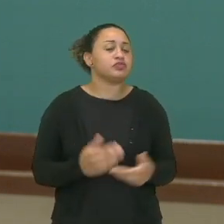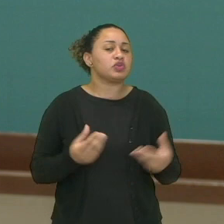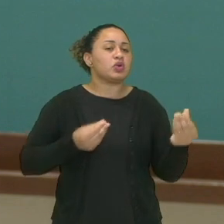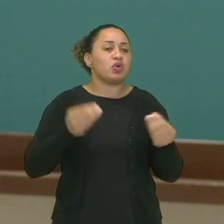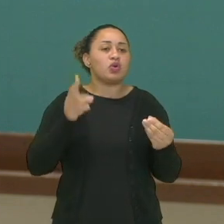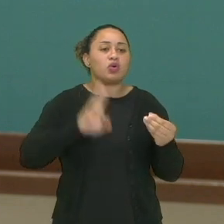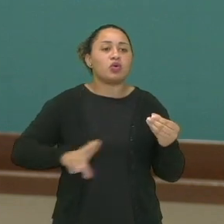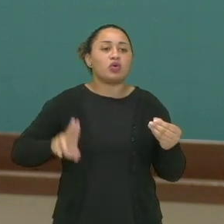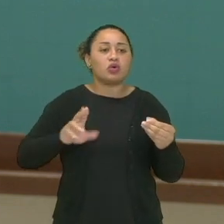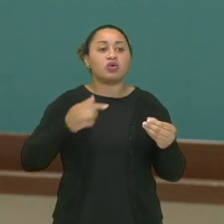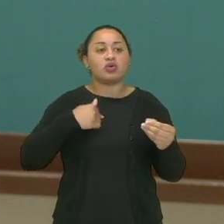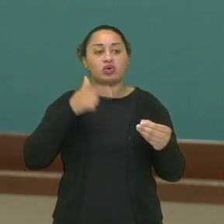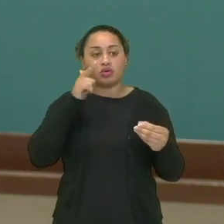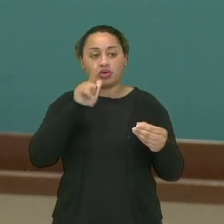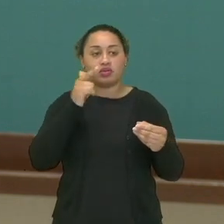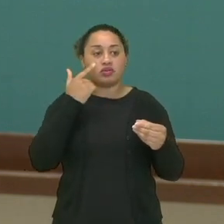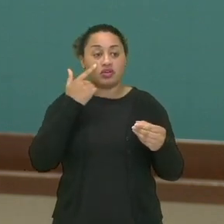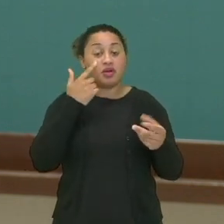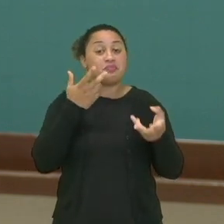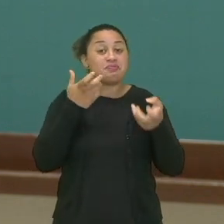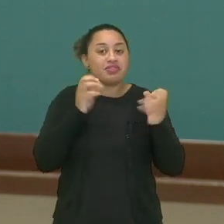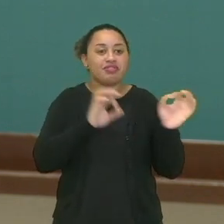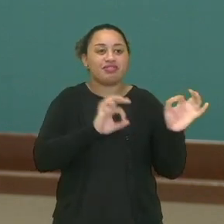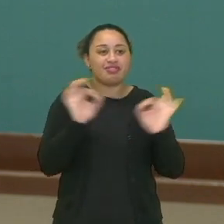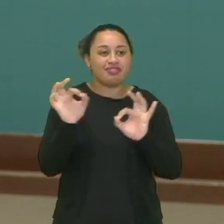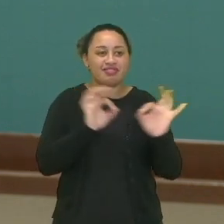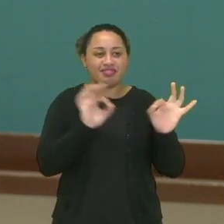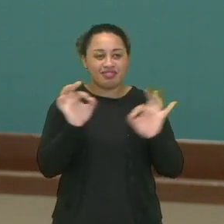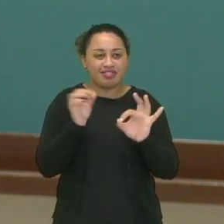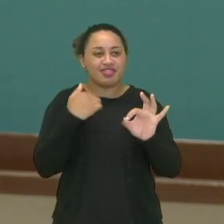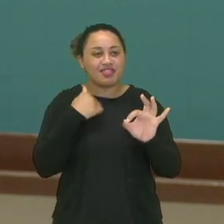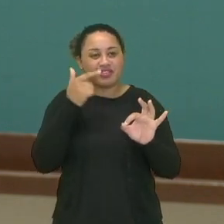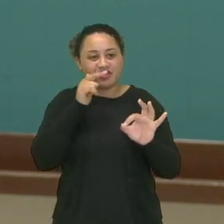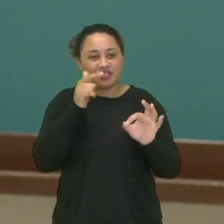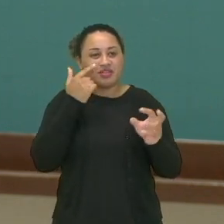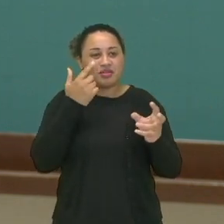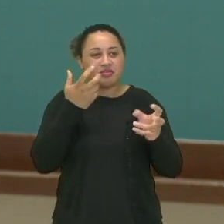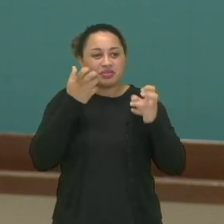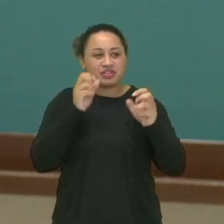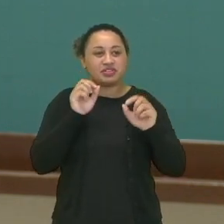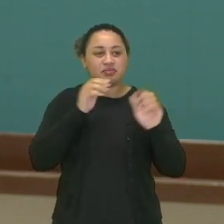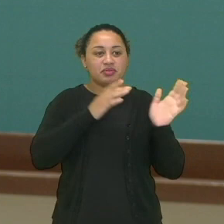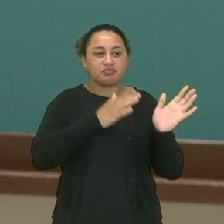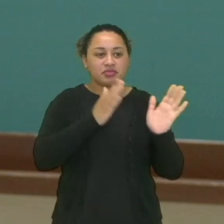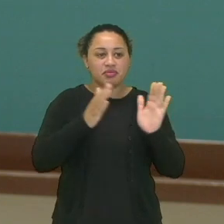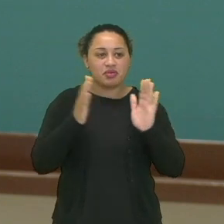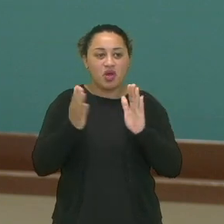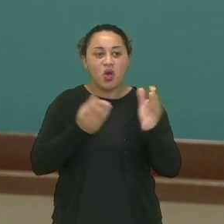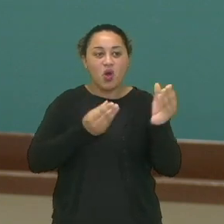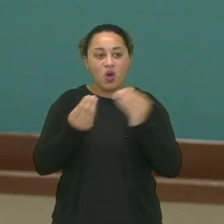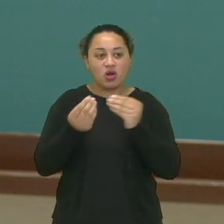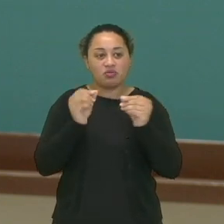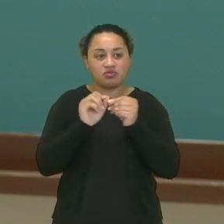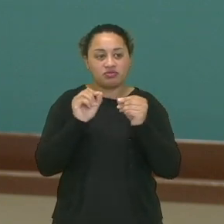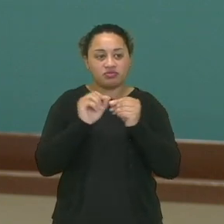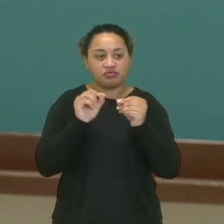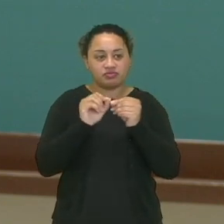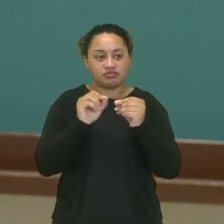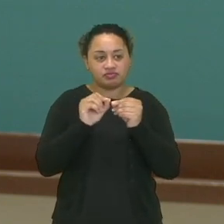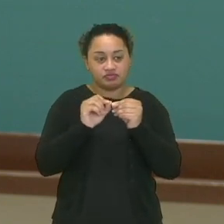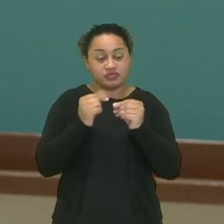o transferidor para medir um ângulo? Olha lá. Na animação aqui, nós podemos ver o passo a passo como medir um ângulo. Então, ele